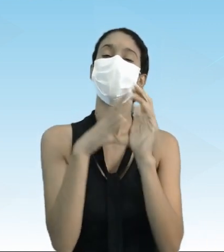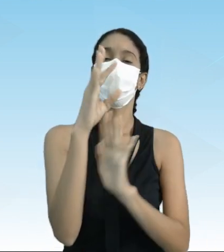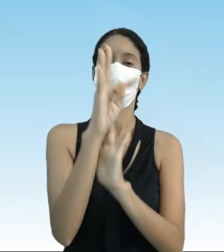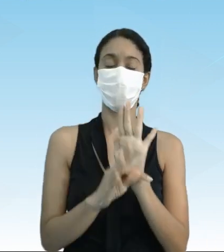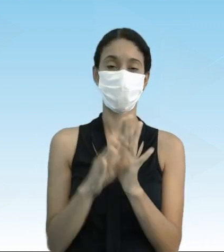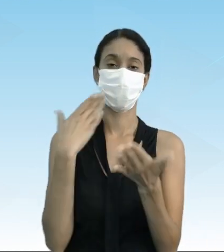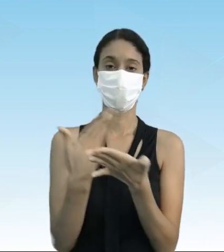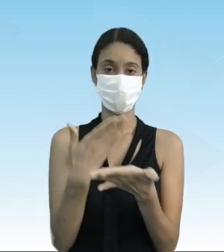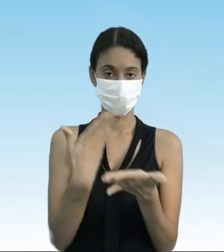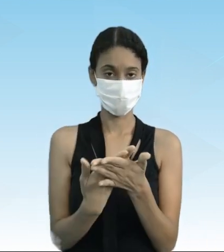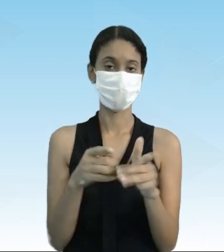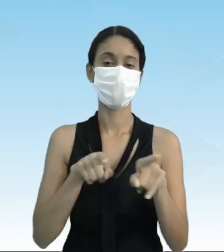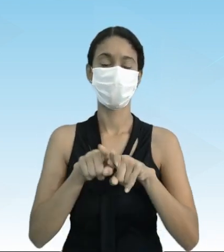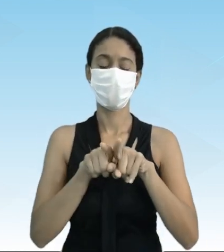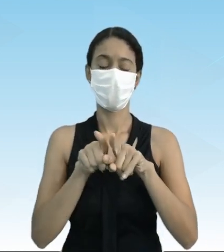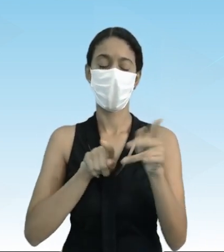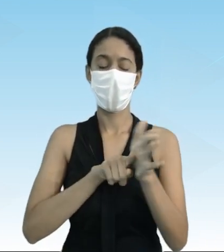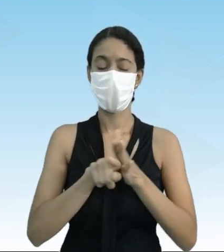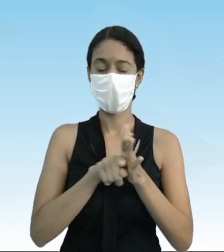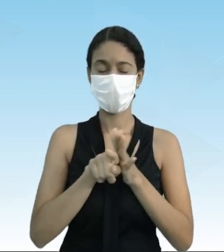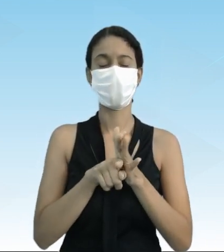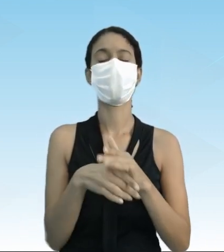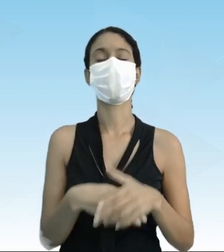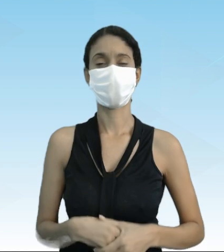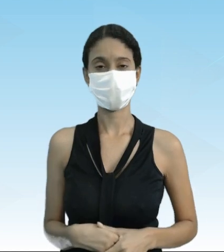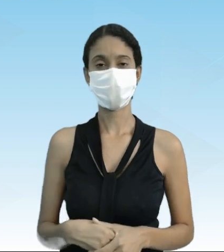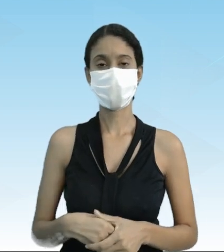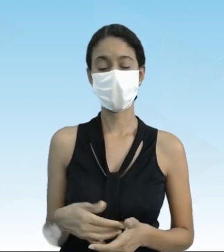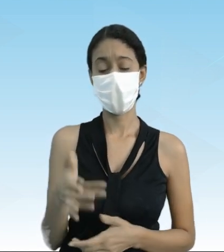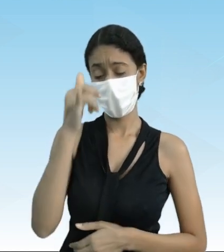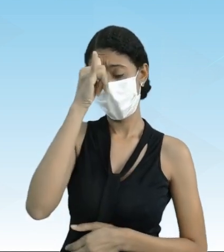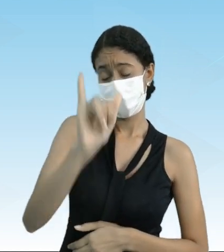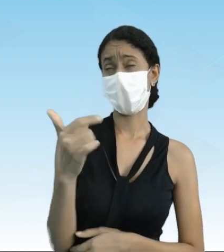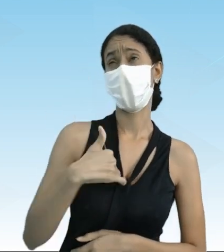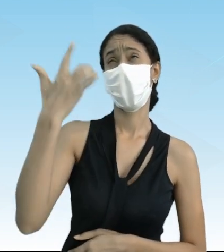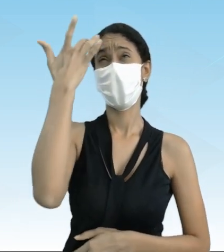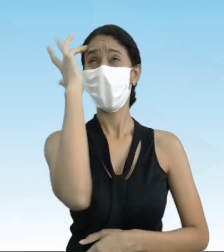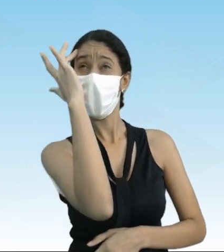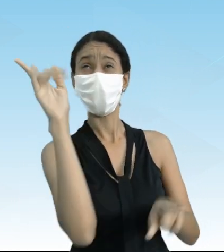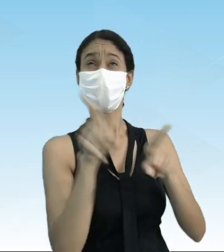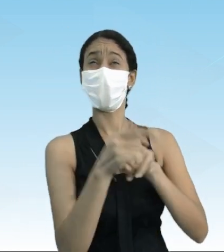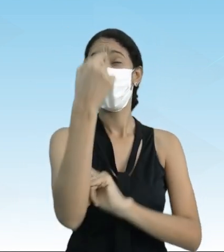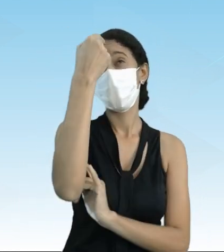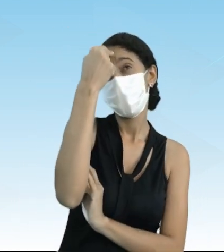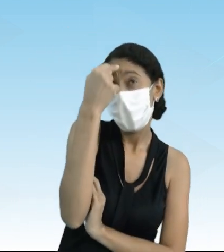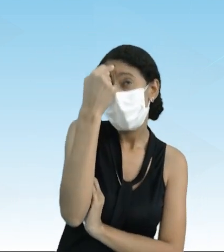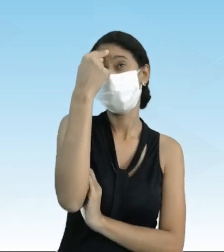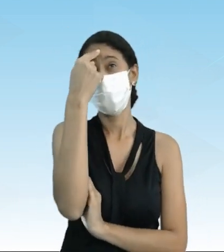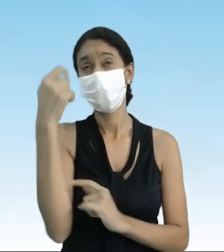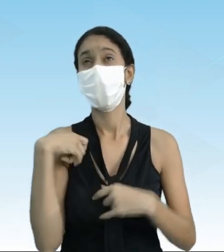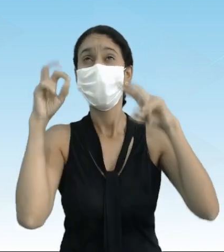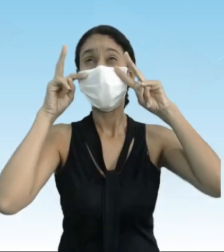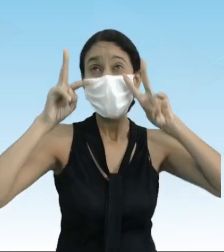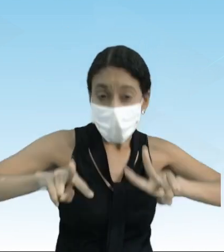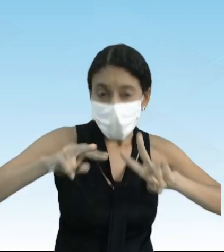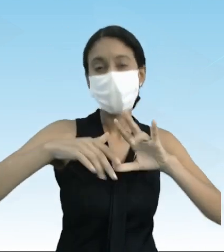é estudado e pesquisado. Para fugir de eu acho, eu penso, eu vejo, são